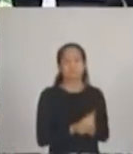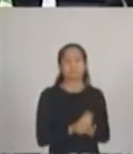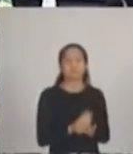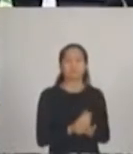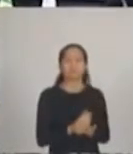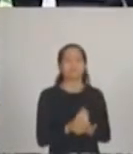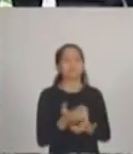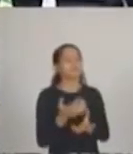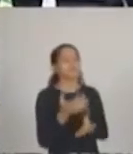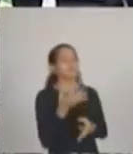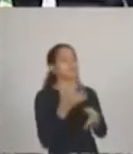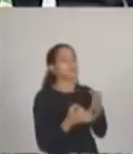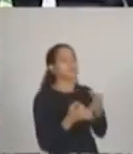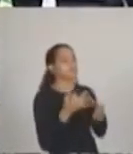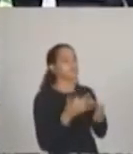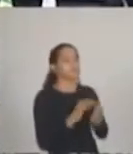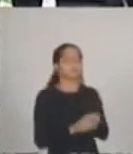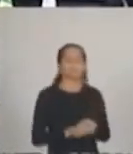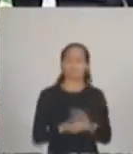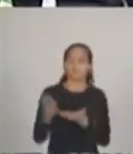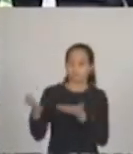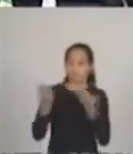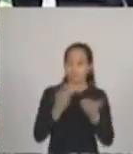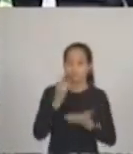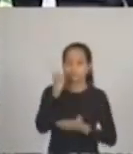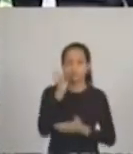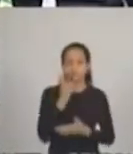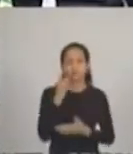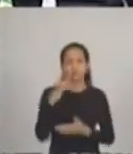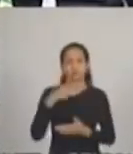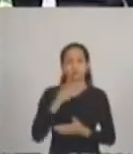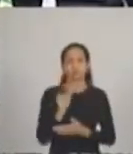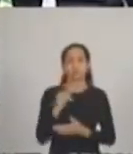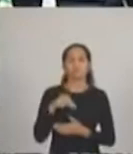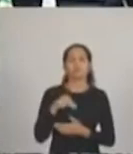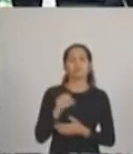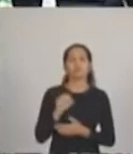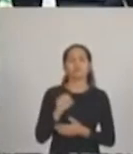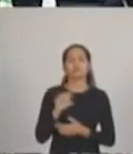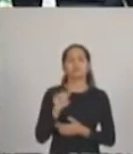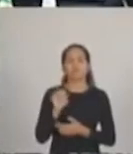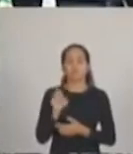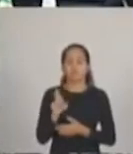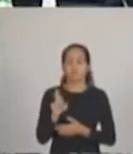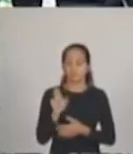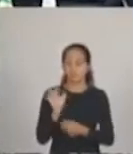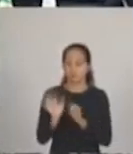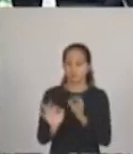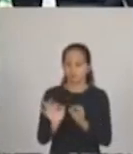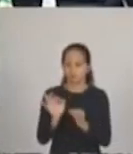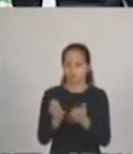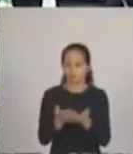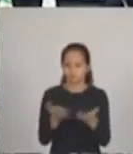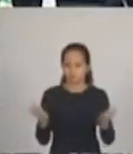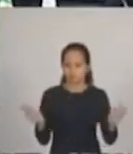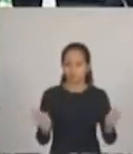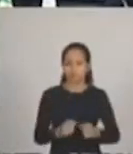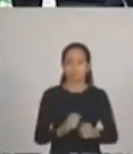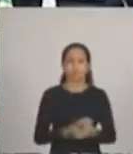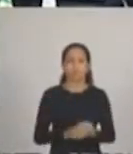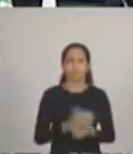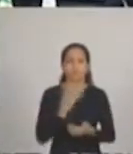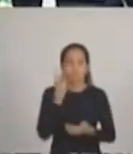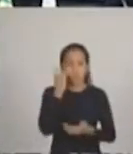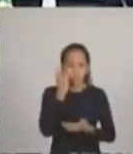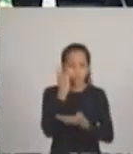justificar. Com a palavra, deputado Mansur. Para justificar o voto. Só pedir aos deputados